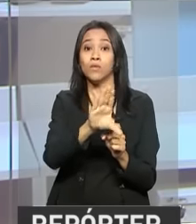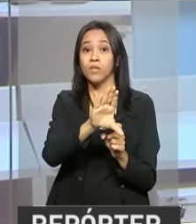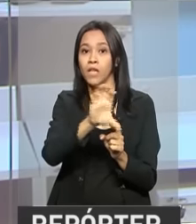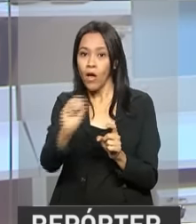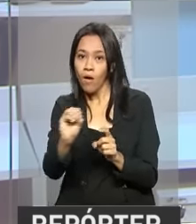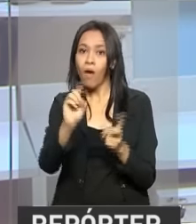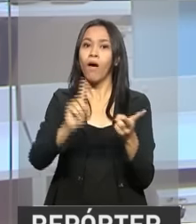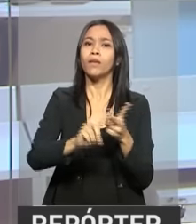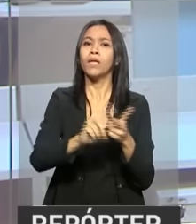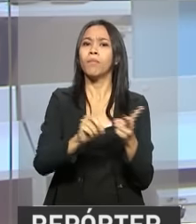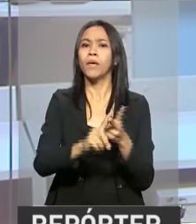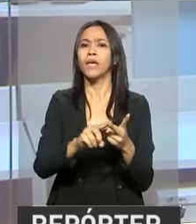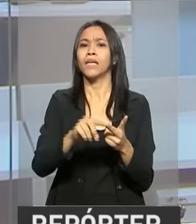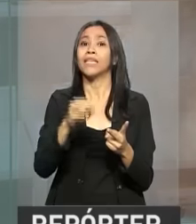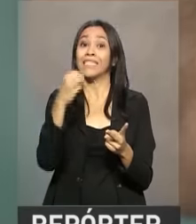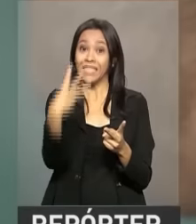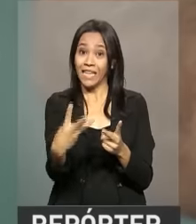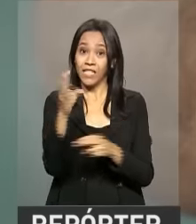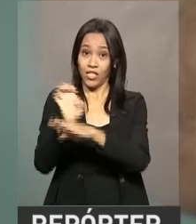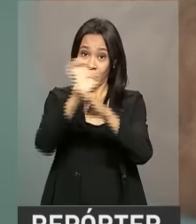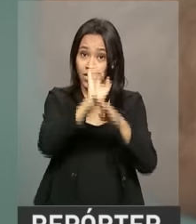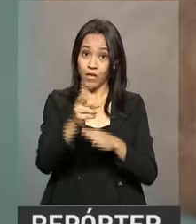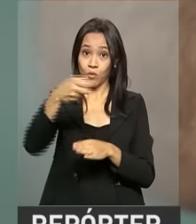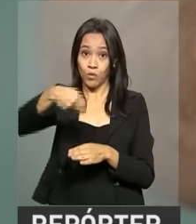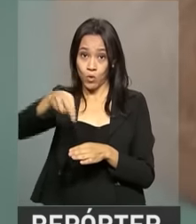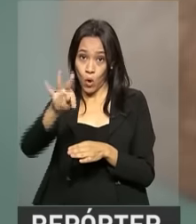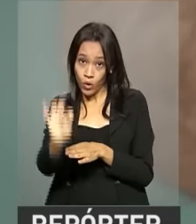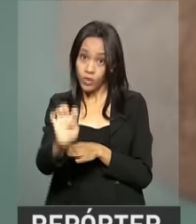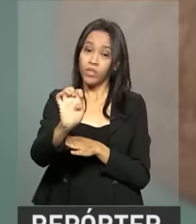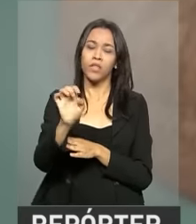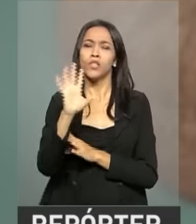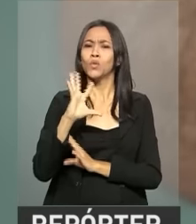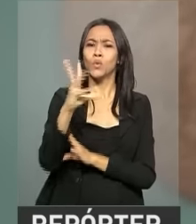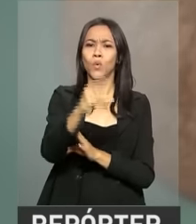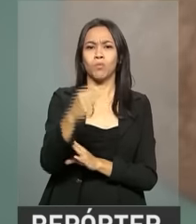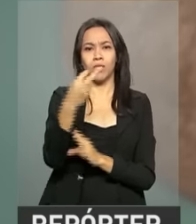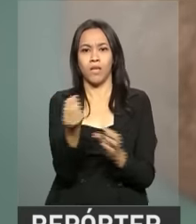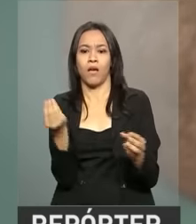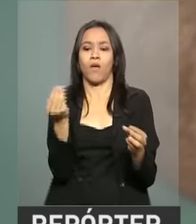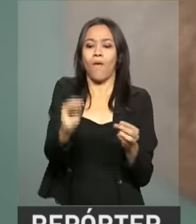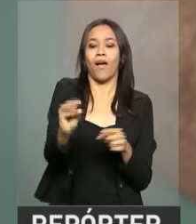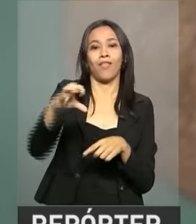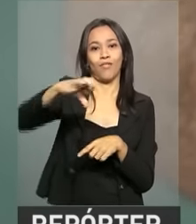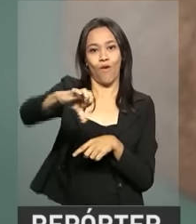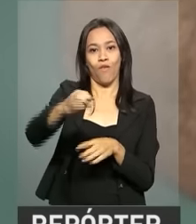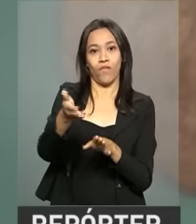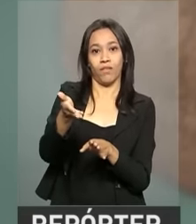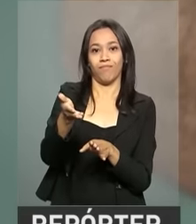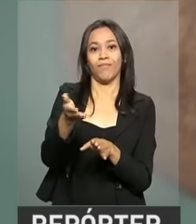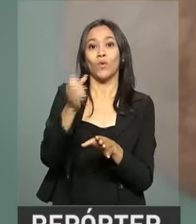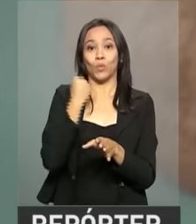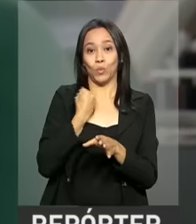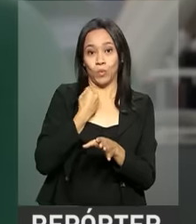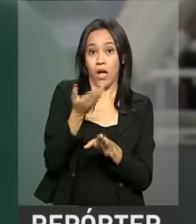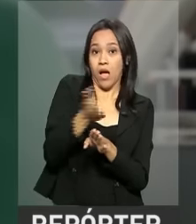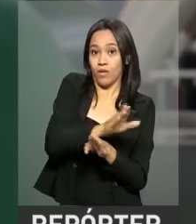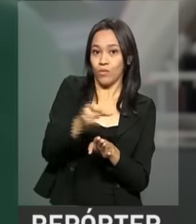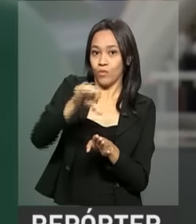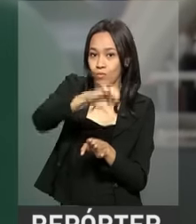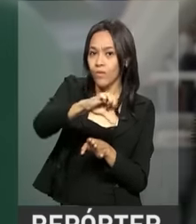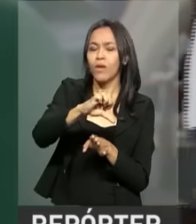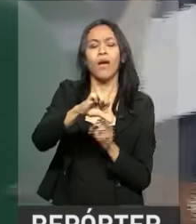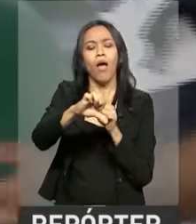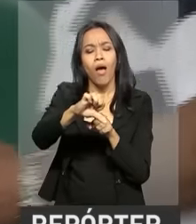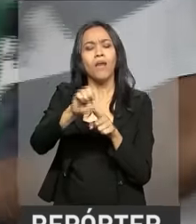três estados da região norte todo devem acrescentar o nove antes do número a medida pretende aumentar a